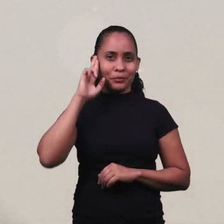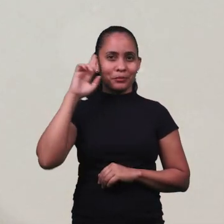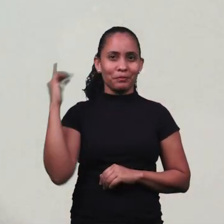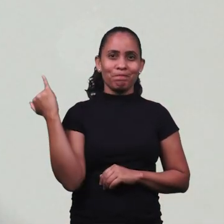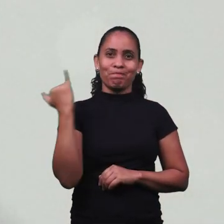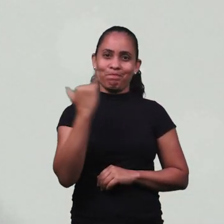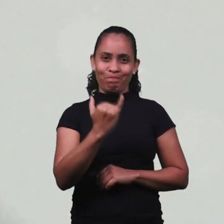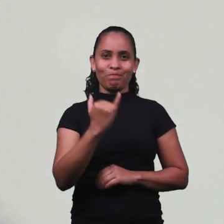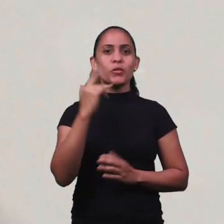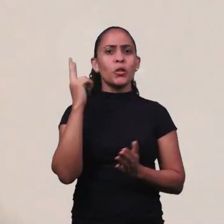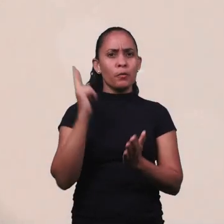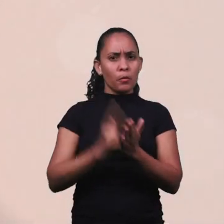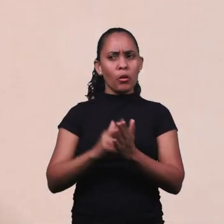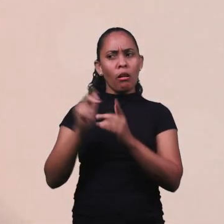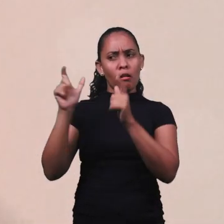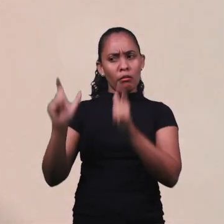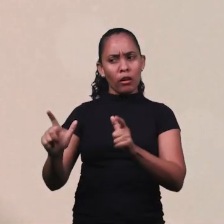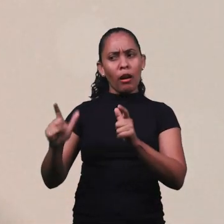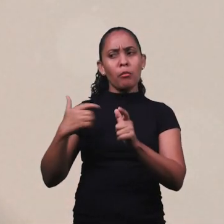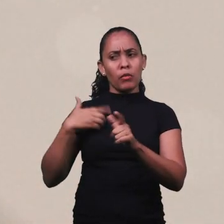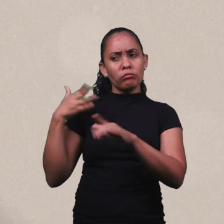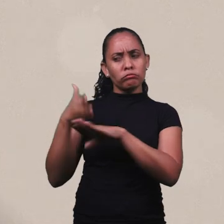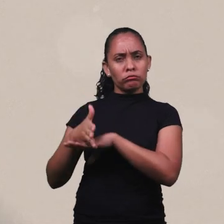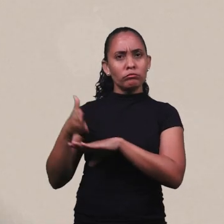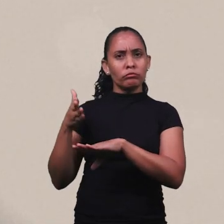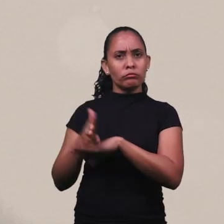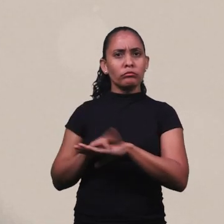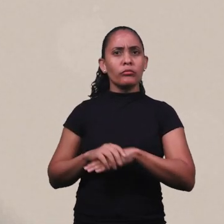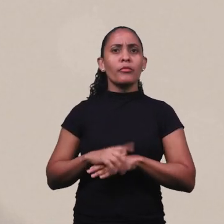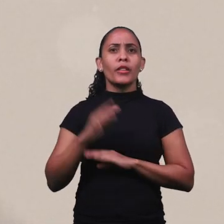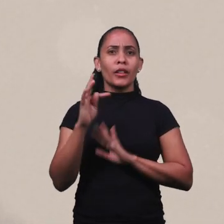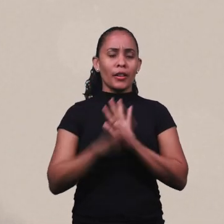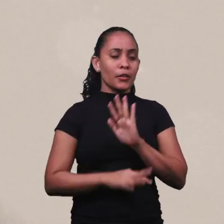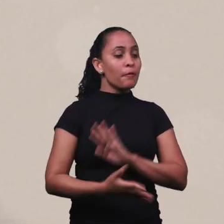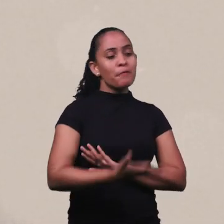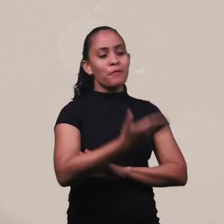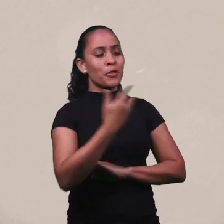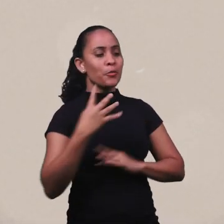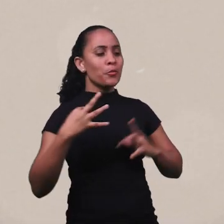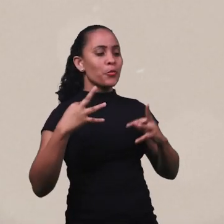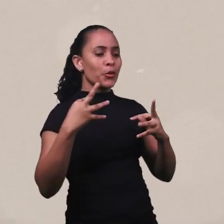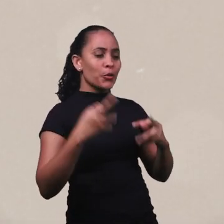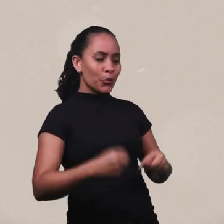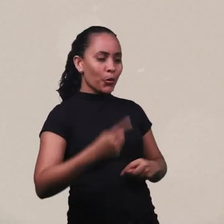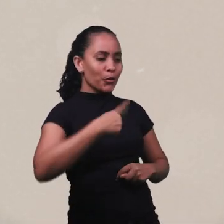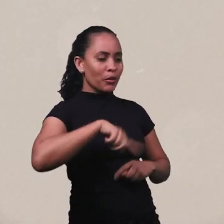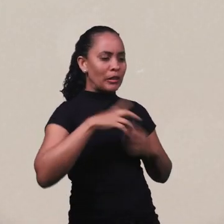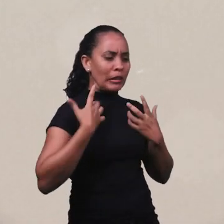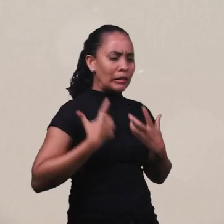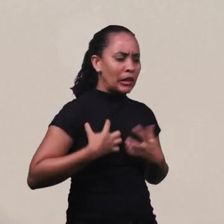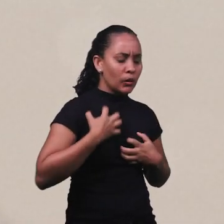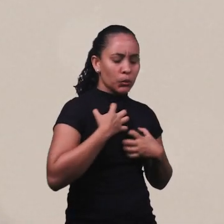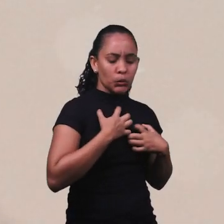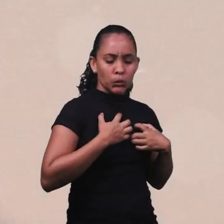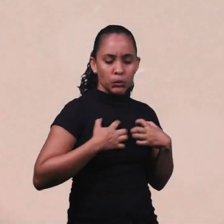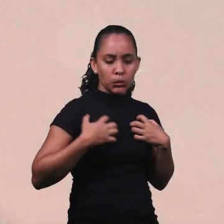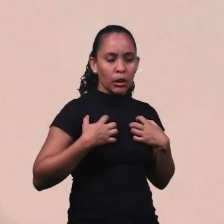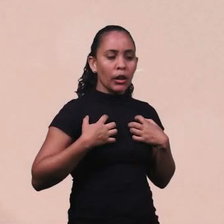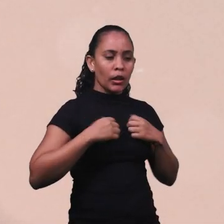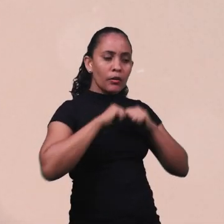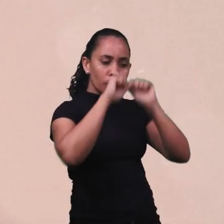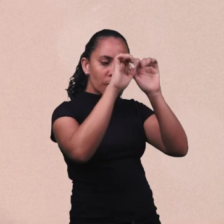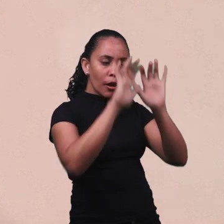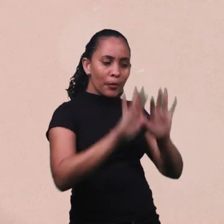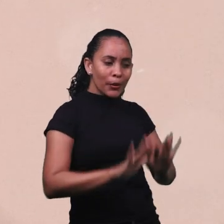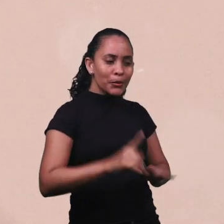Senhor confirmou que ali era o meu lugar. E o texto foi: vinde a mim, todos vós que estáis cansados e oprimidos,